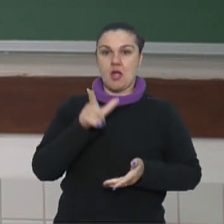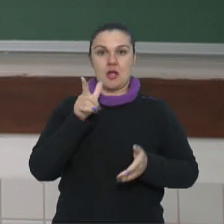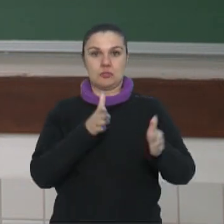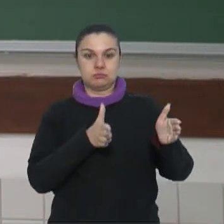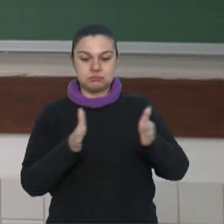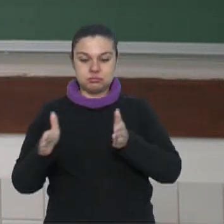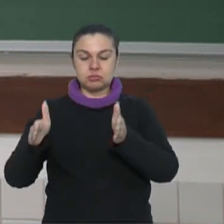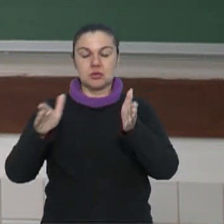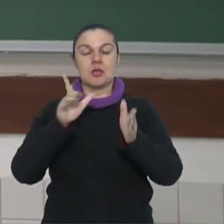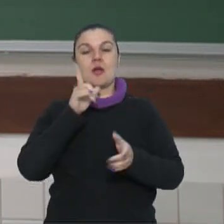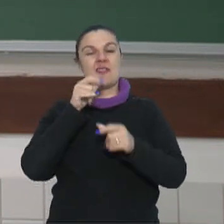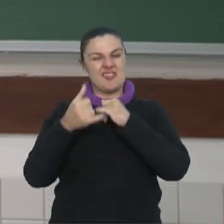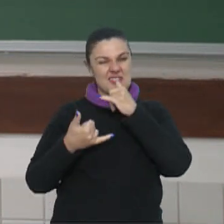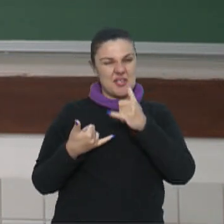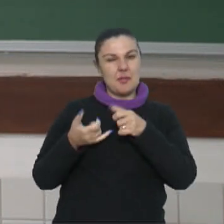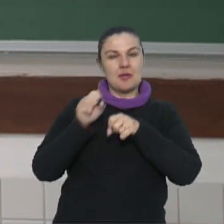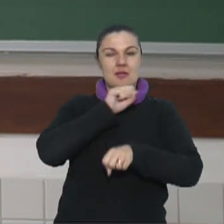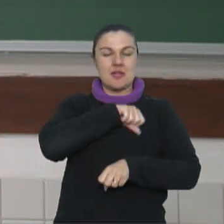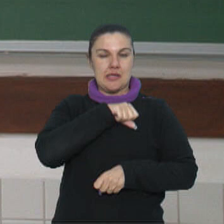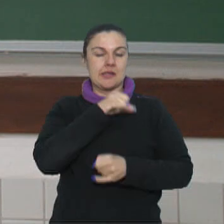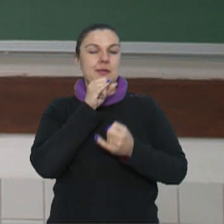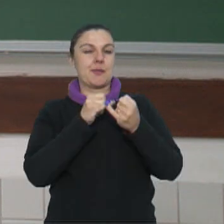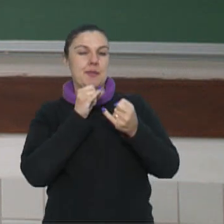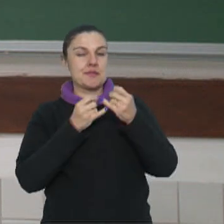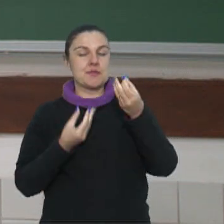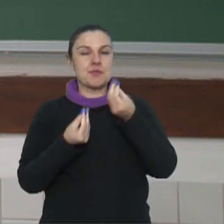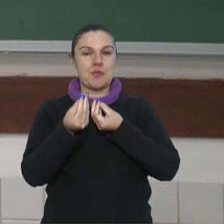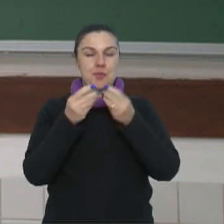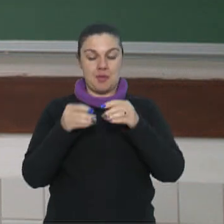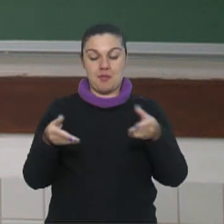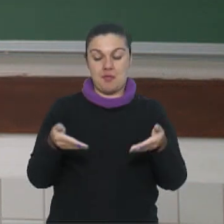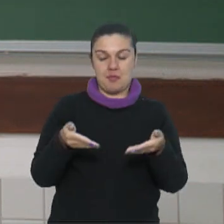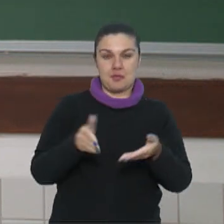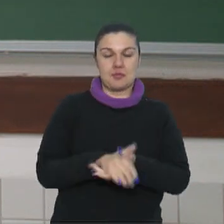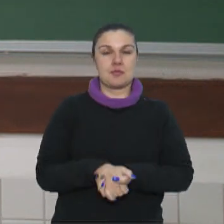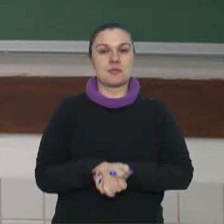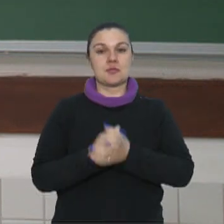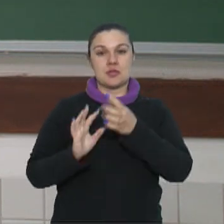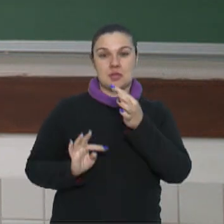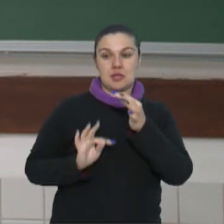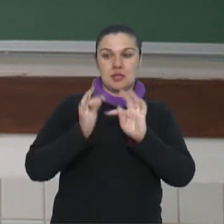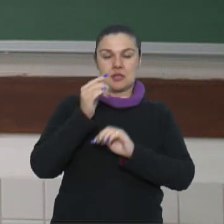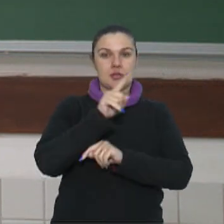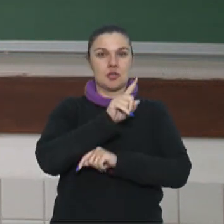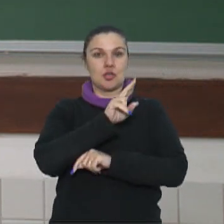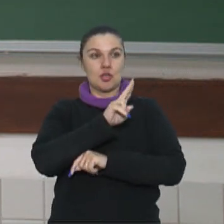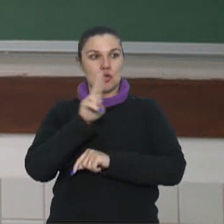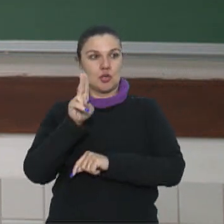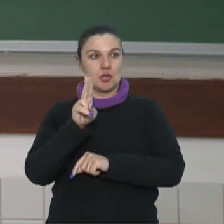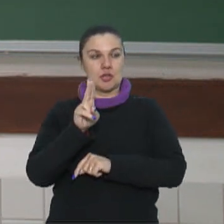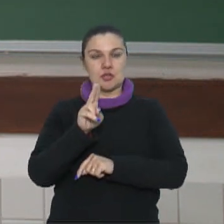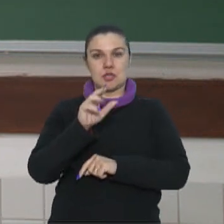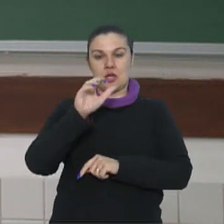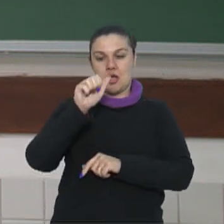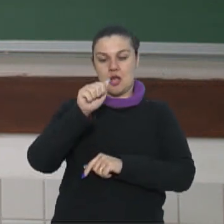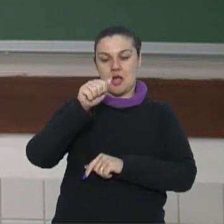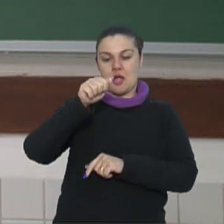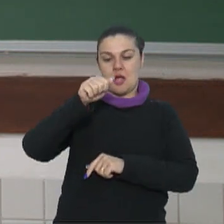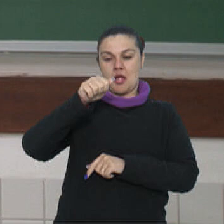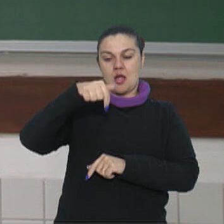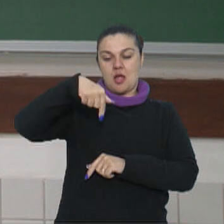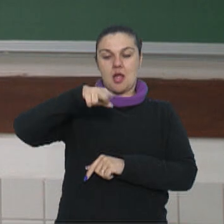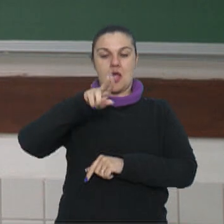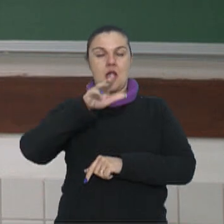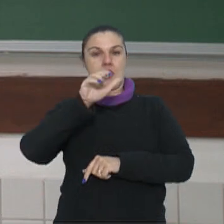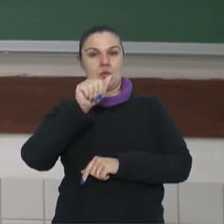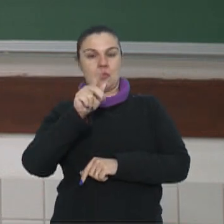nós vamos fazer uma brincadeira até bacana, semelhante ao que é hoje atualizado, umas tecnologias chamadas aquaplanagem, né? Vai ser